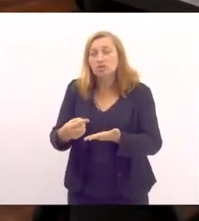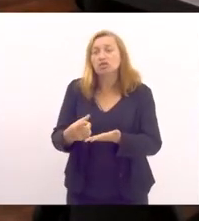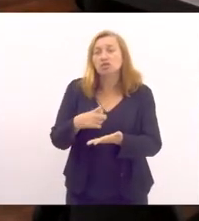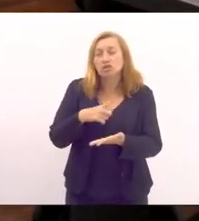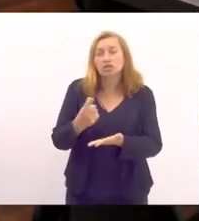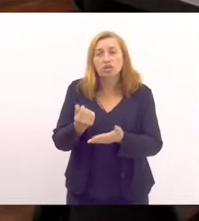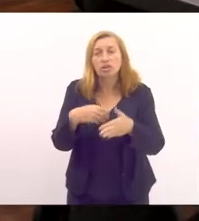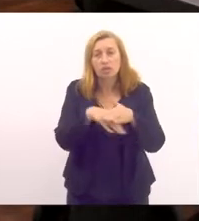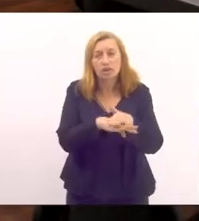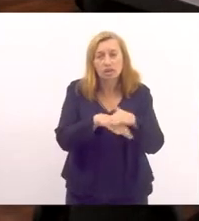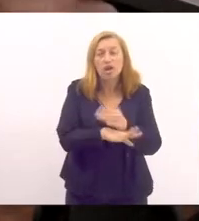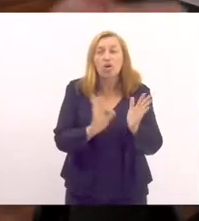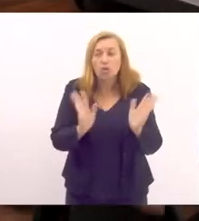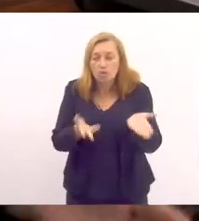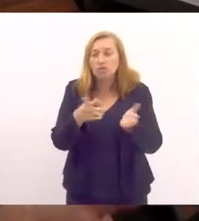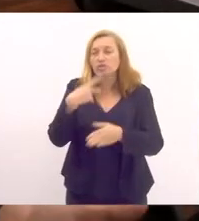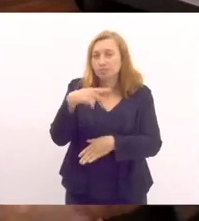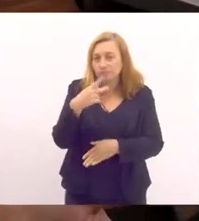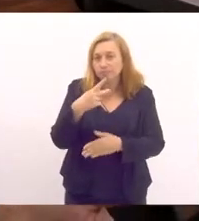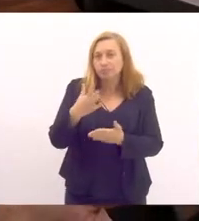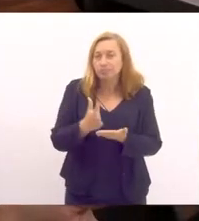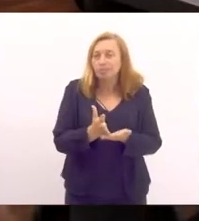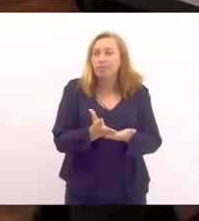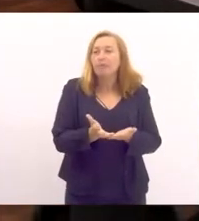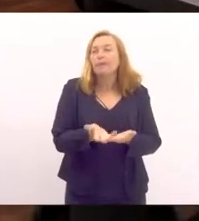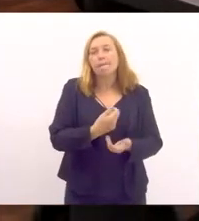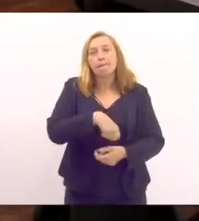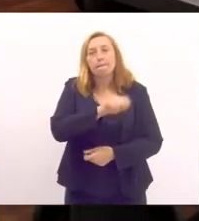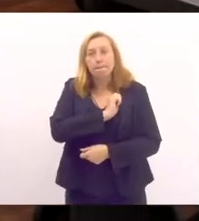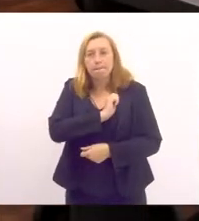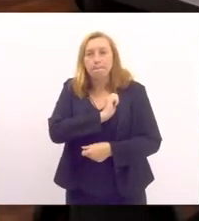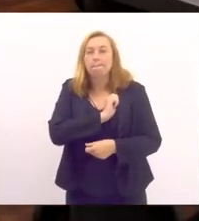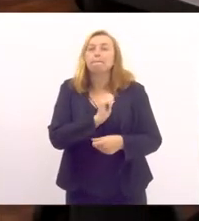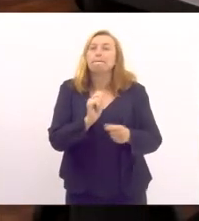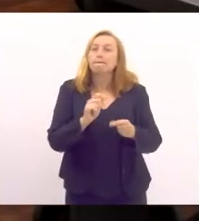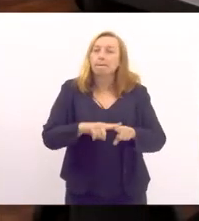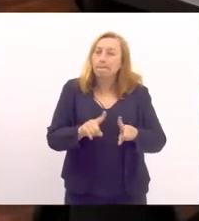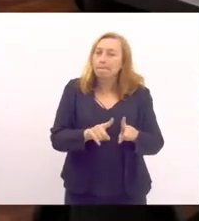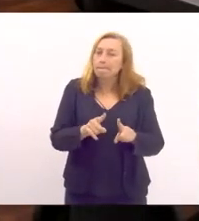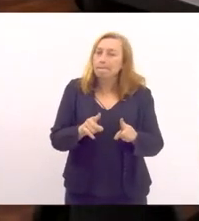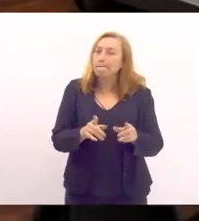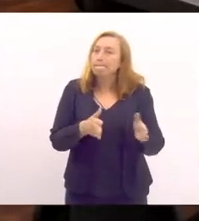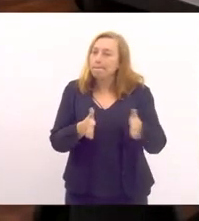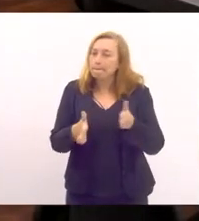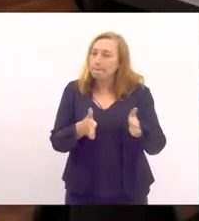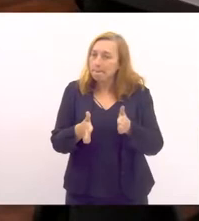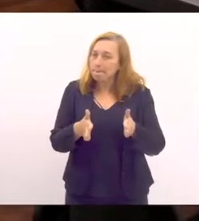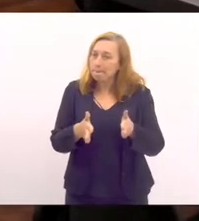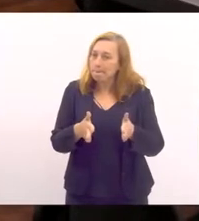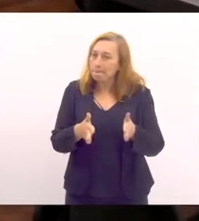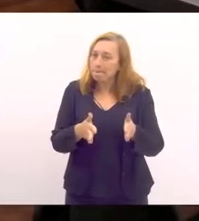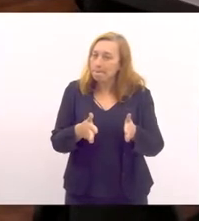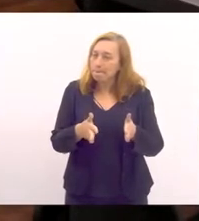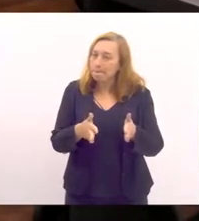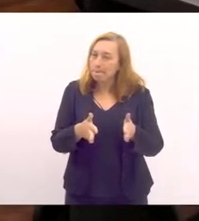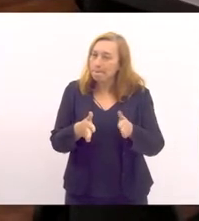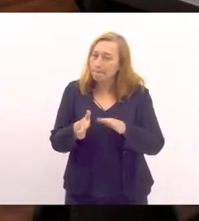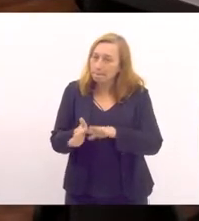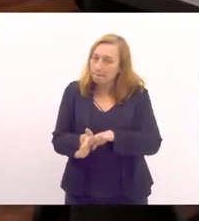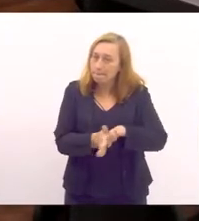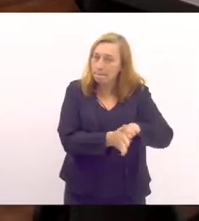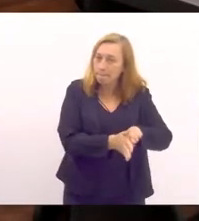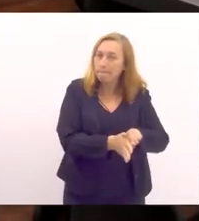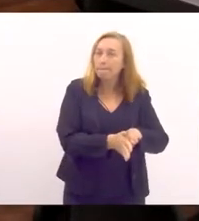hoje da questão da recuperação fiscal, mas a gente, passando esse período de recuperação fiscal, a gente pode voltar a